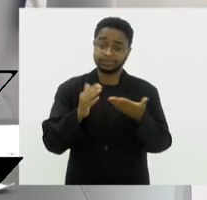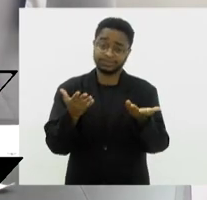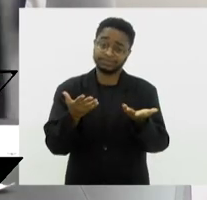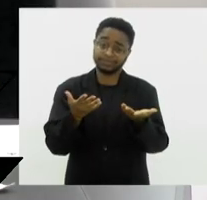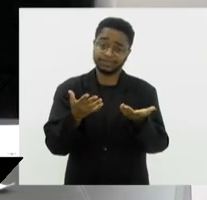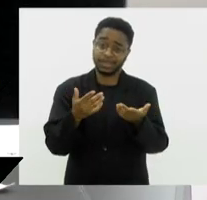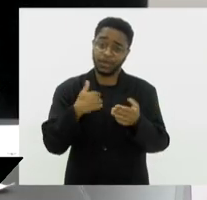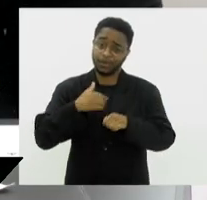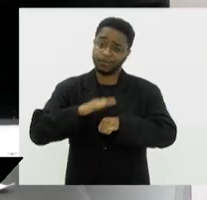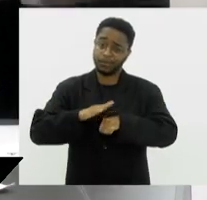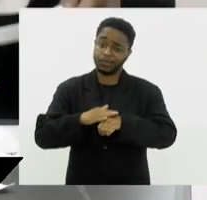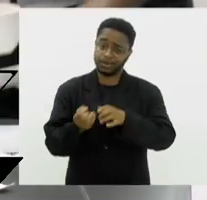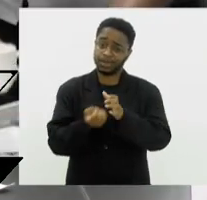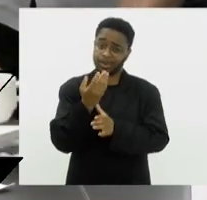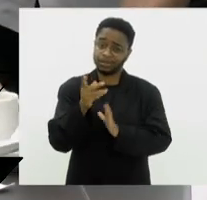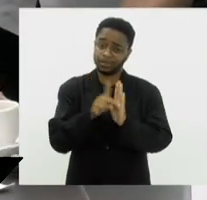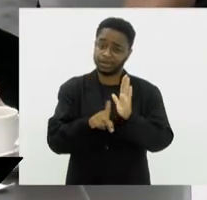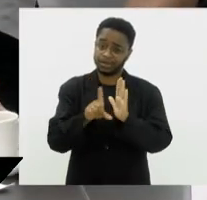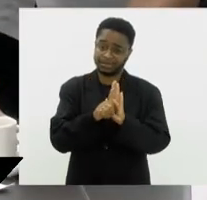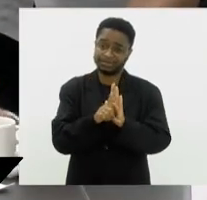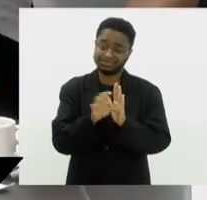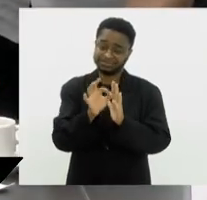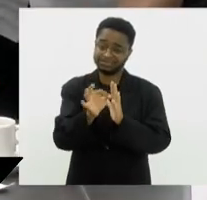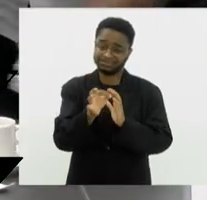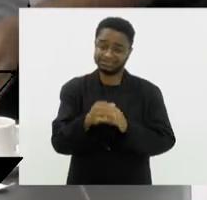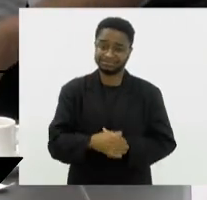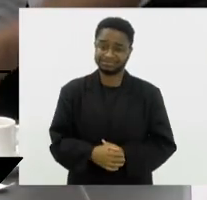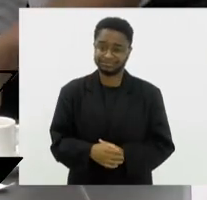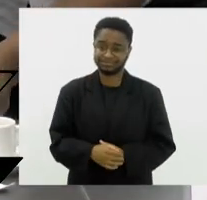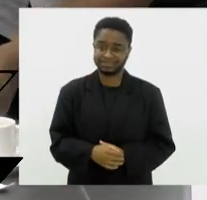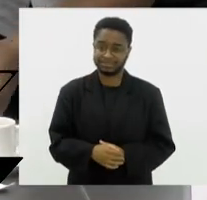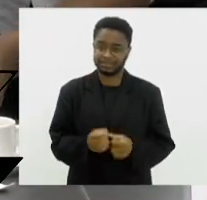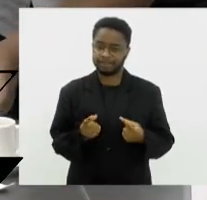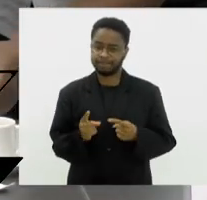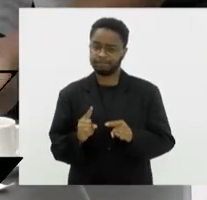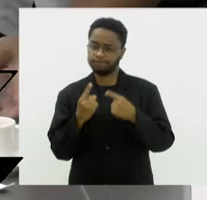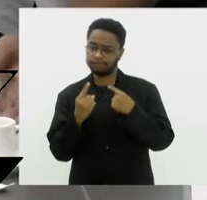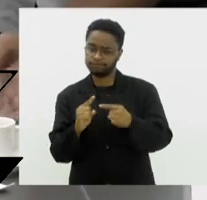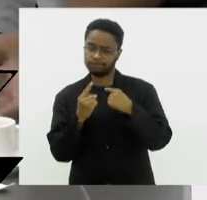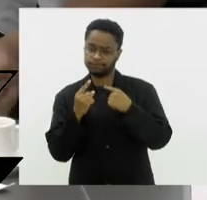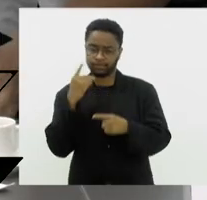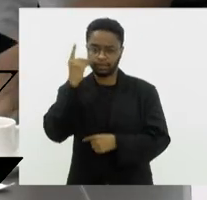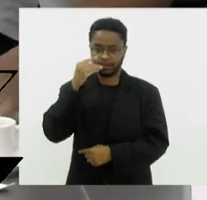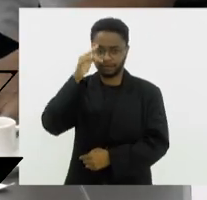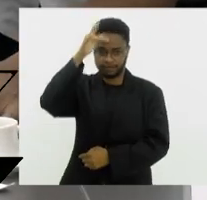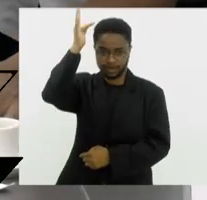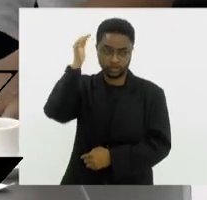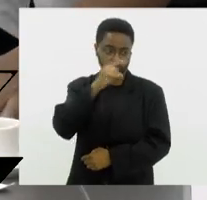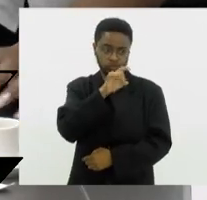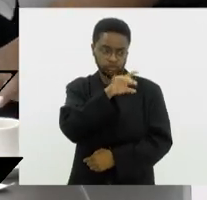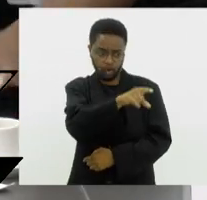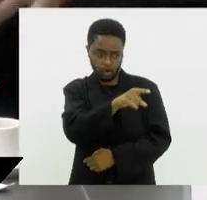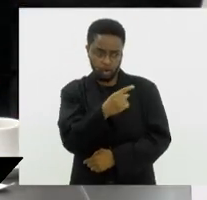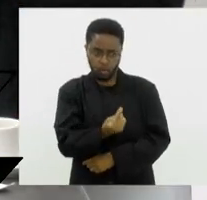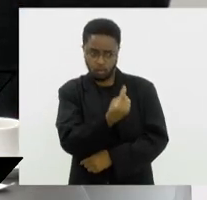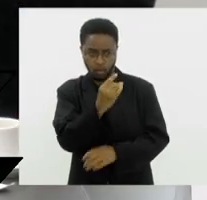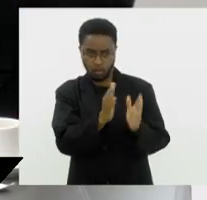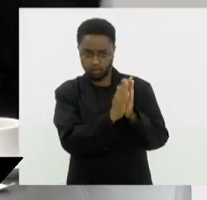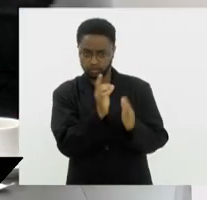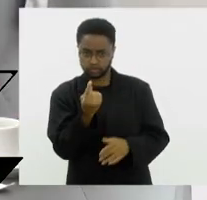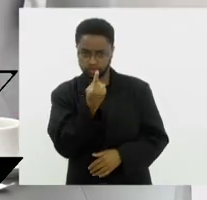projeto de minha autoria. É, o projeto é seu. Perseguição do deputado Fred Pacheco. Ele quer só ele orar sozinho?